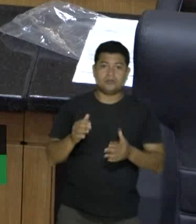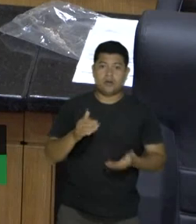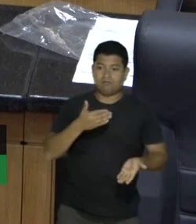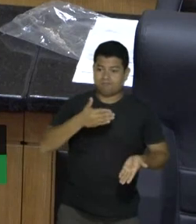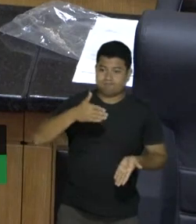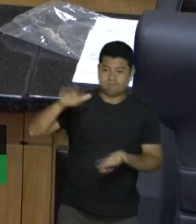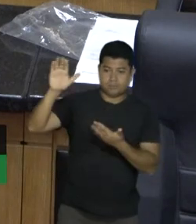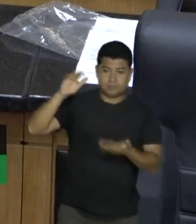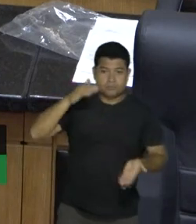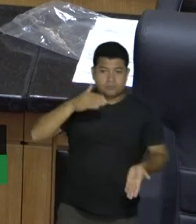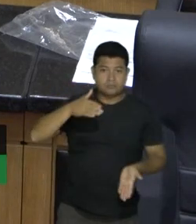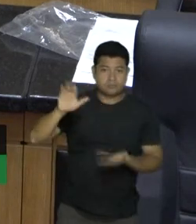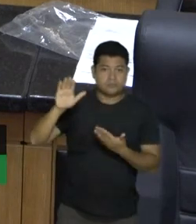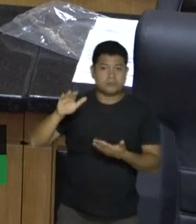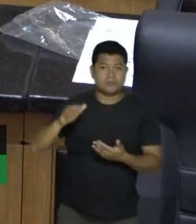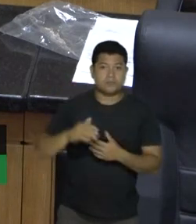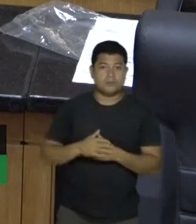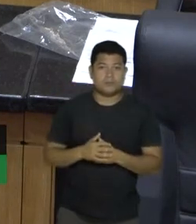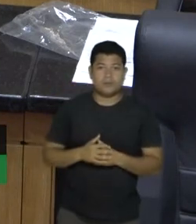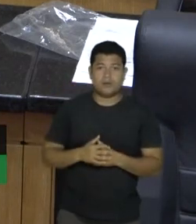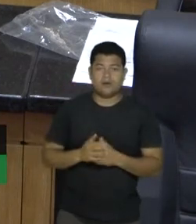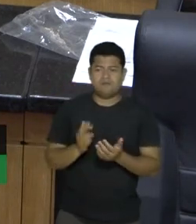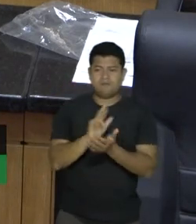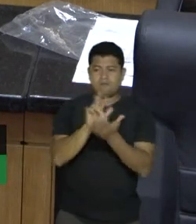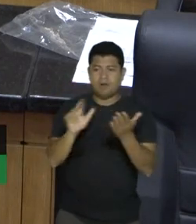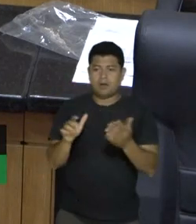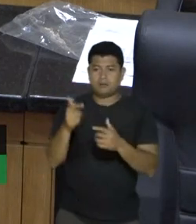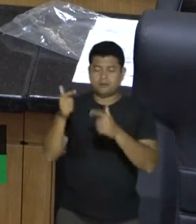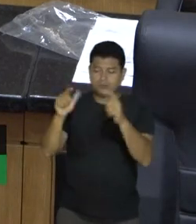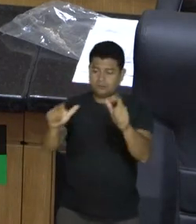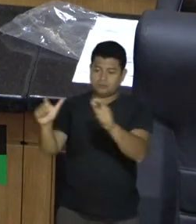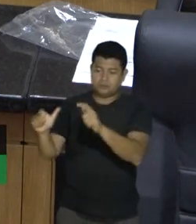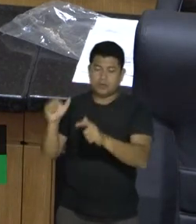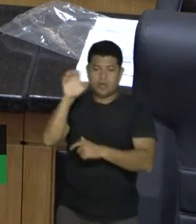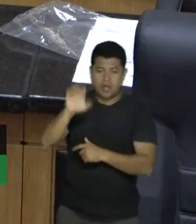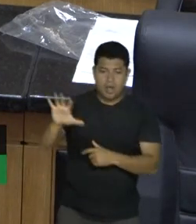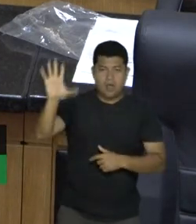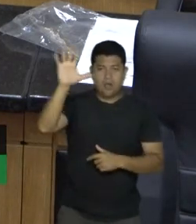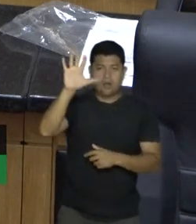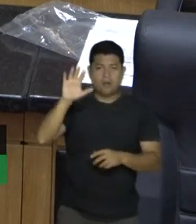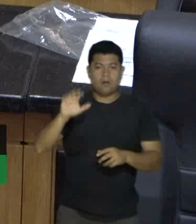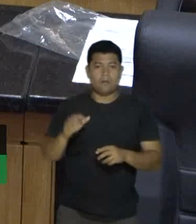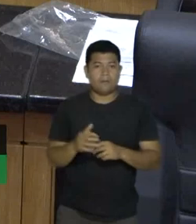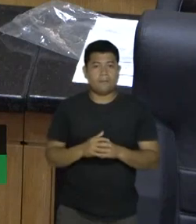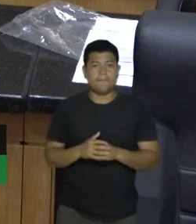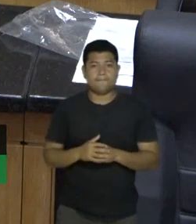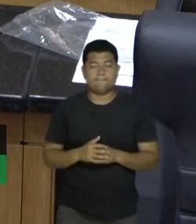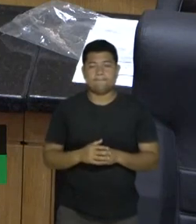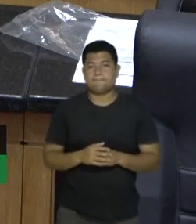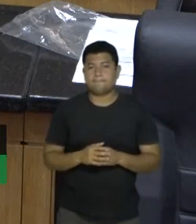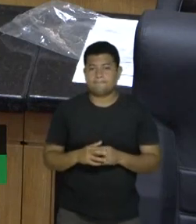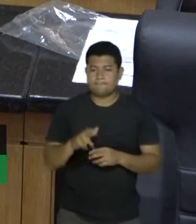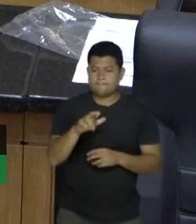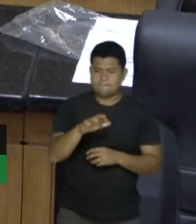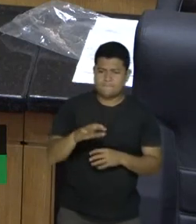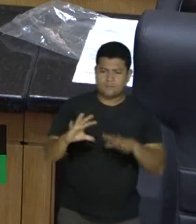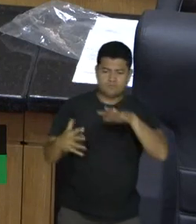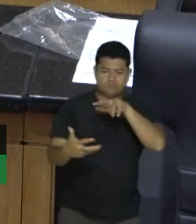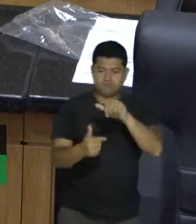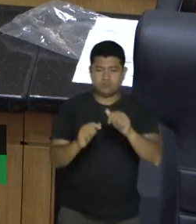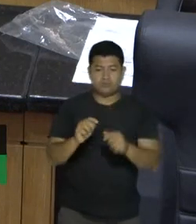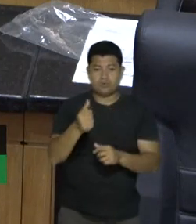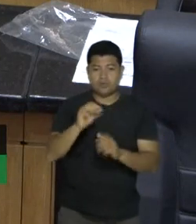inclusive maçã para Europa para várias regiões do mundo e realmente isso nos preocupa muito